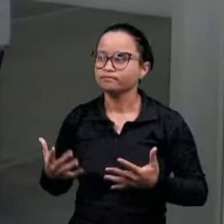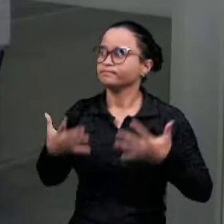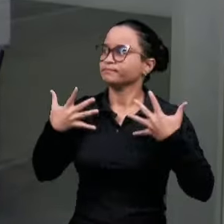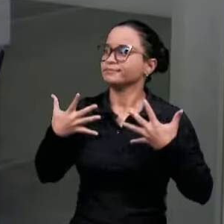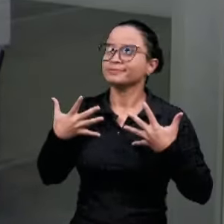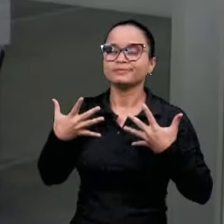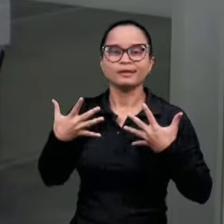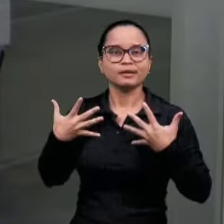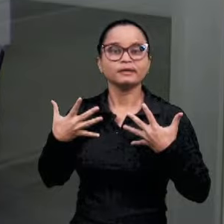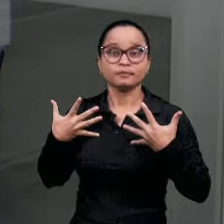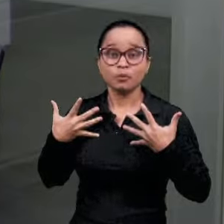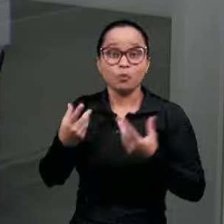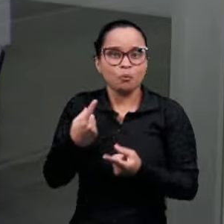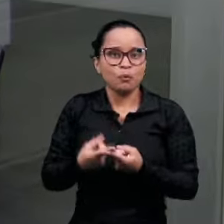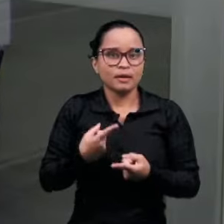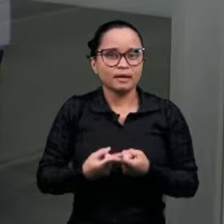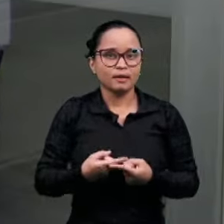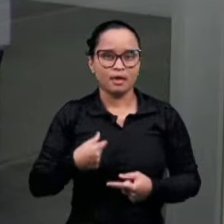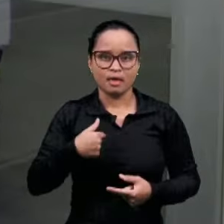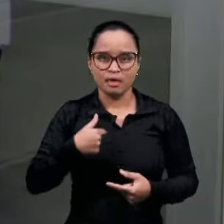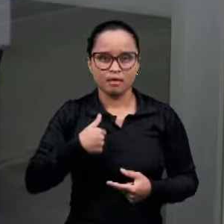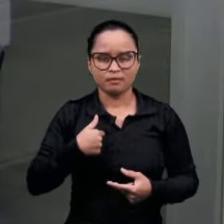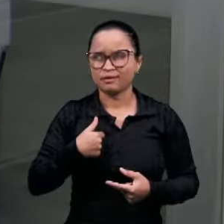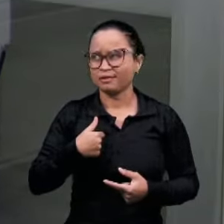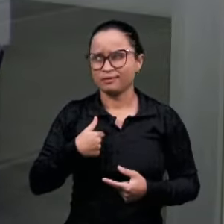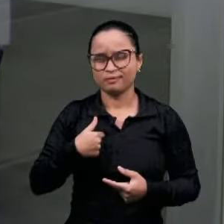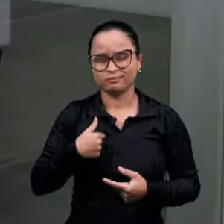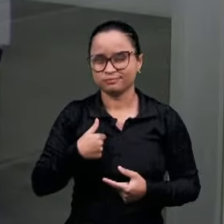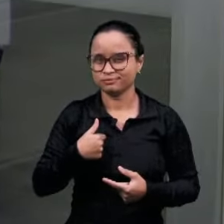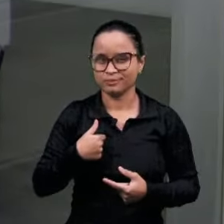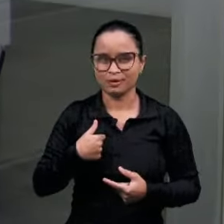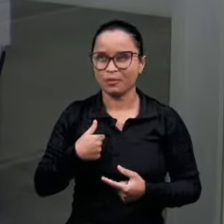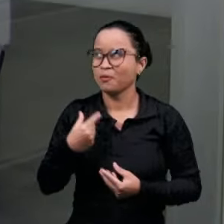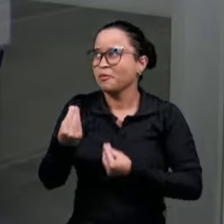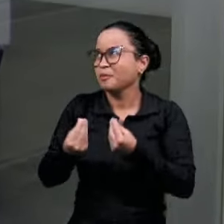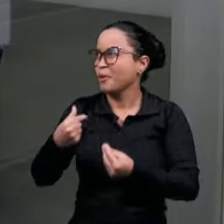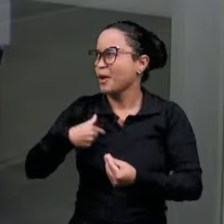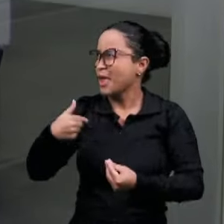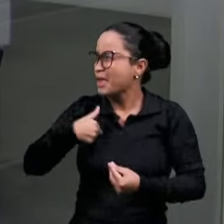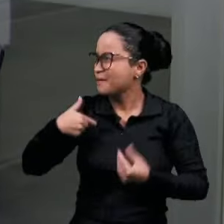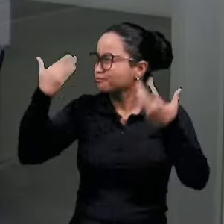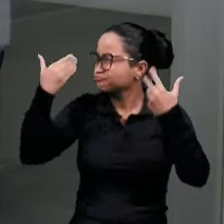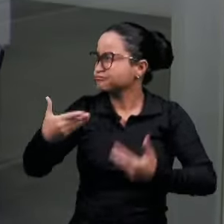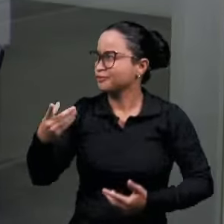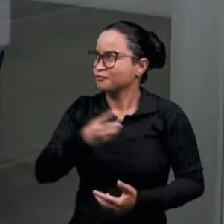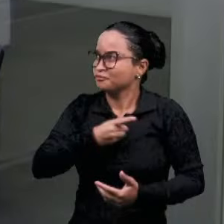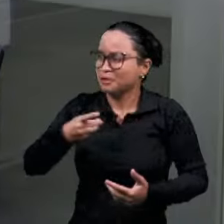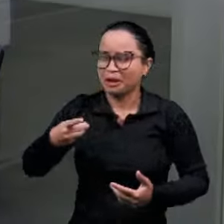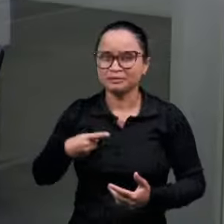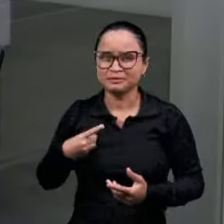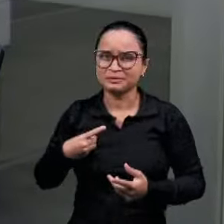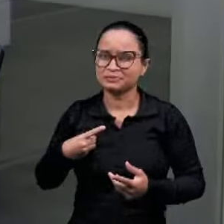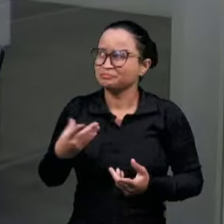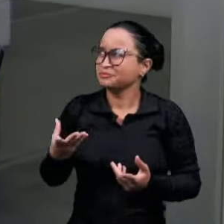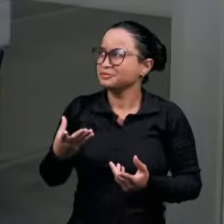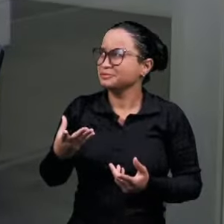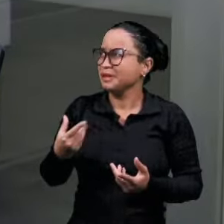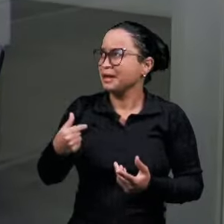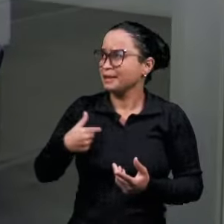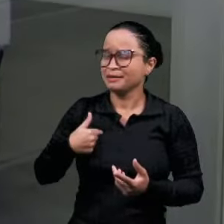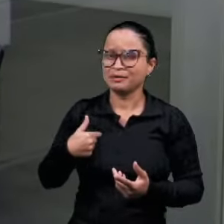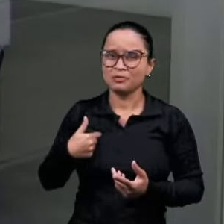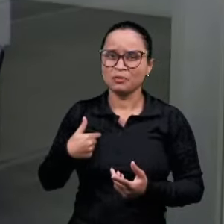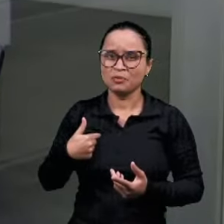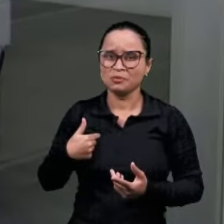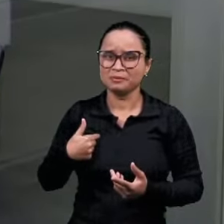porque eu não me achava em condições. Quando o Senhor me chamou para o ministério, de igual